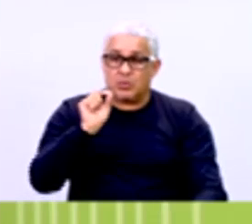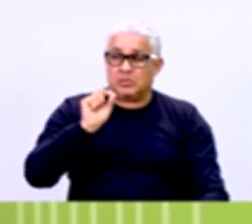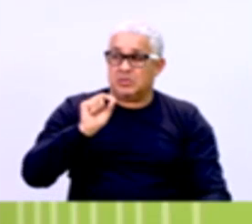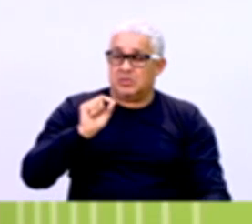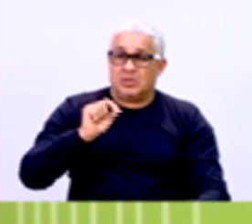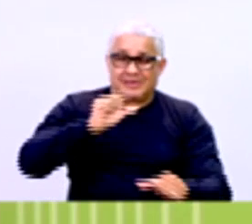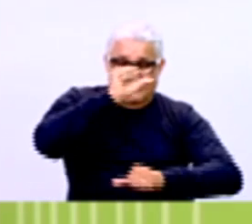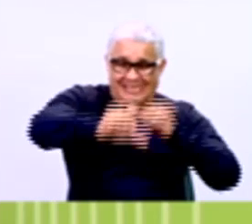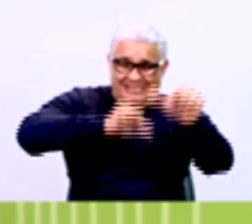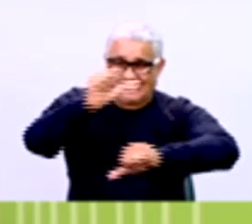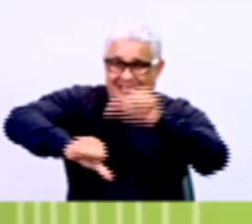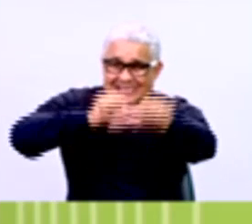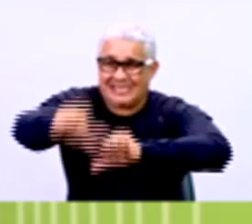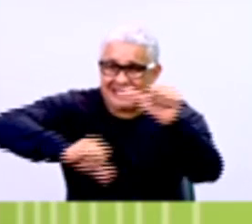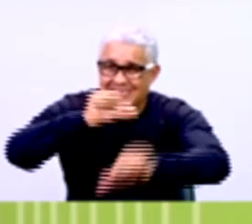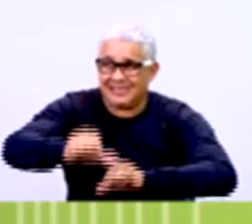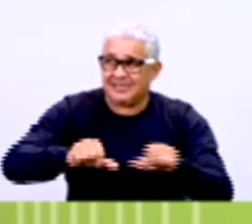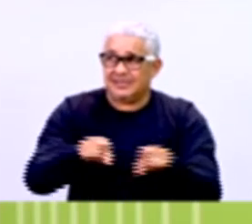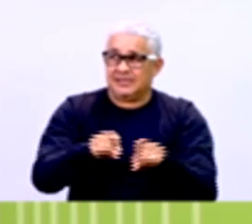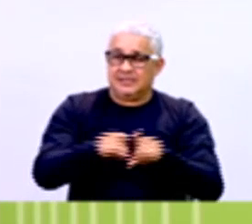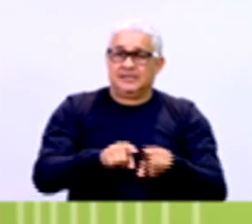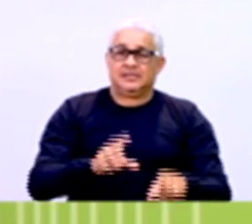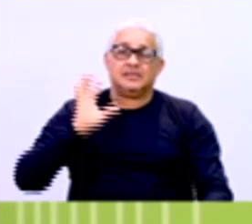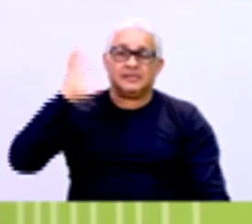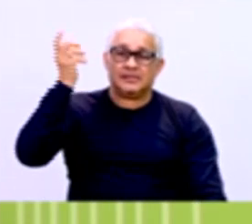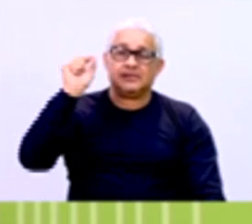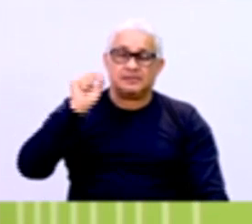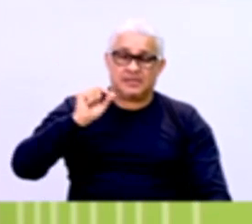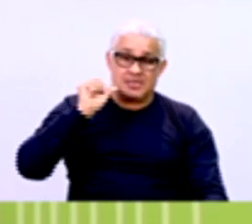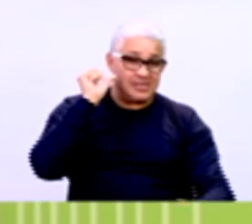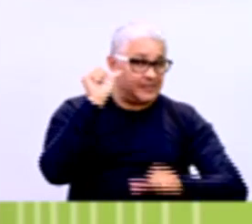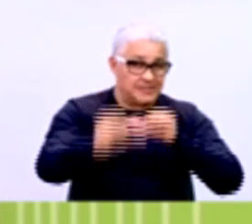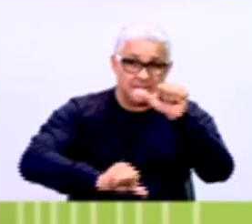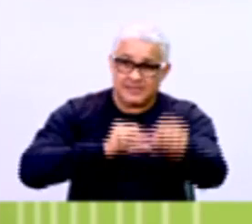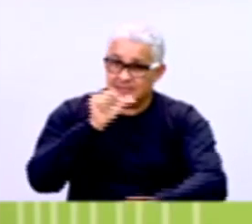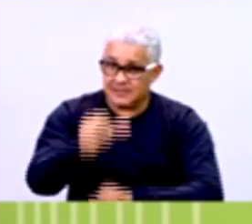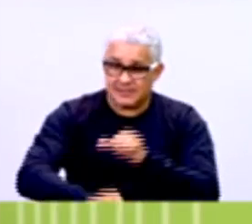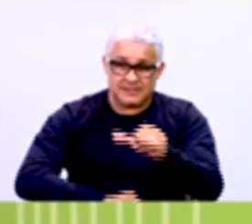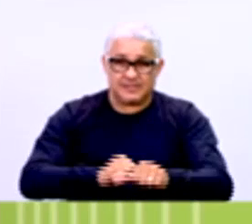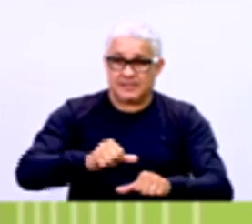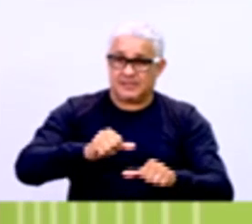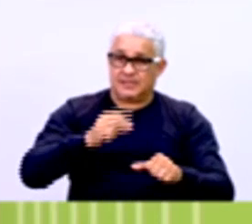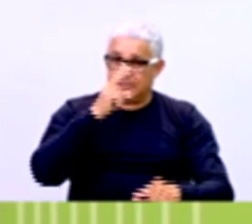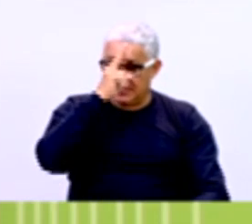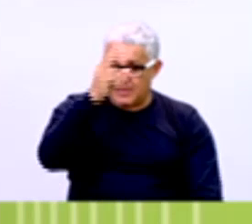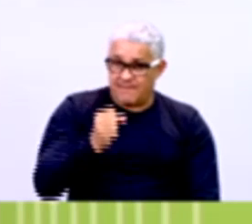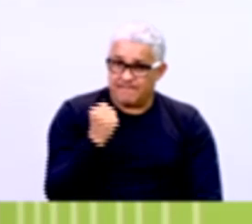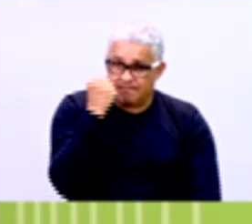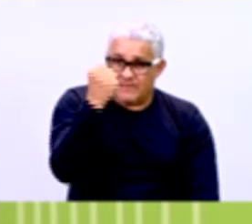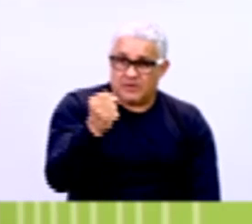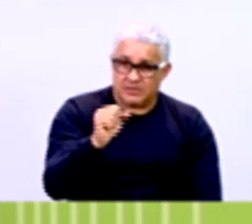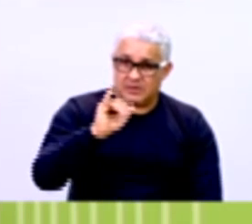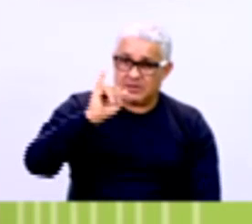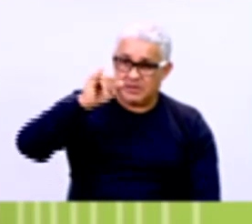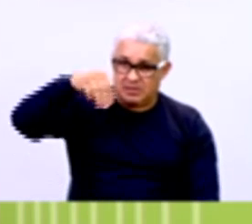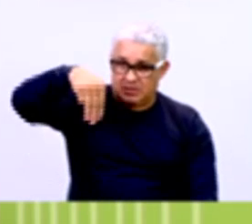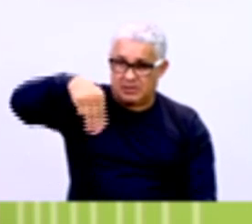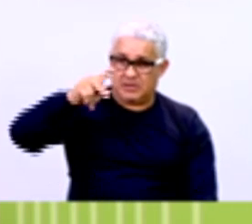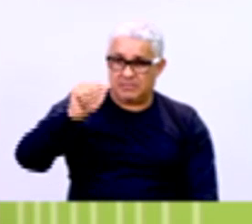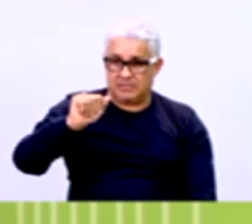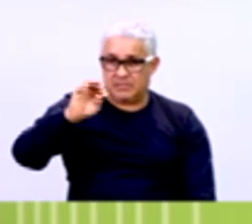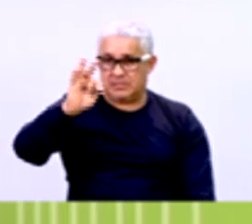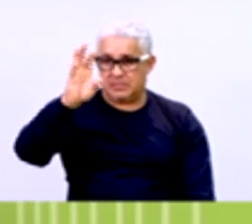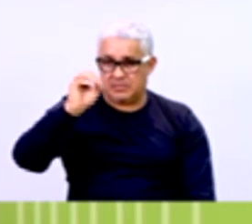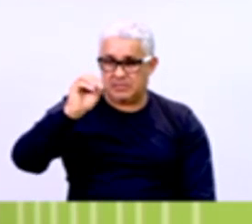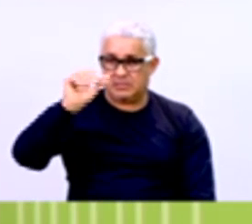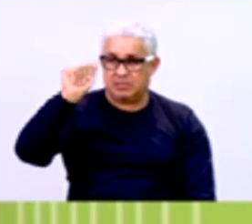água e vai haver, por consequência, uma transformação, um impacto ambiental. E esse impacto ambiental, ele